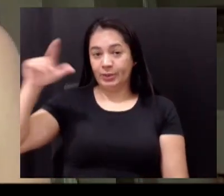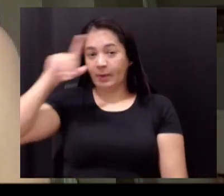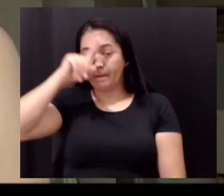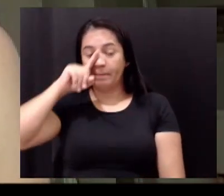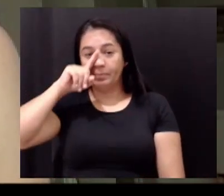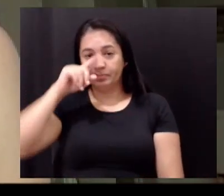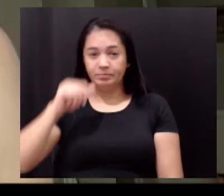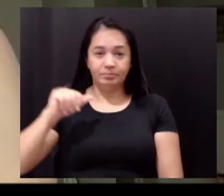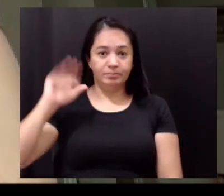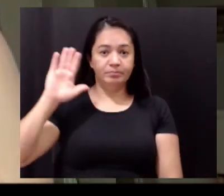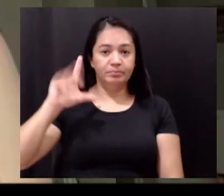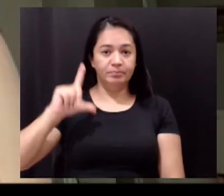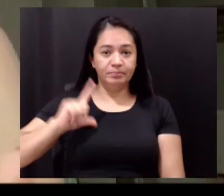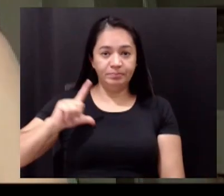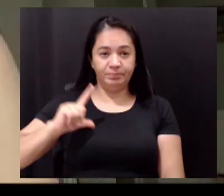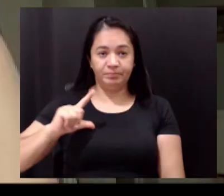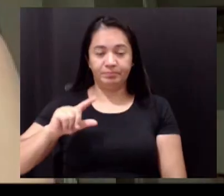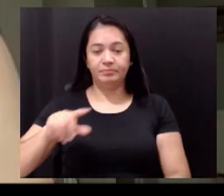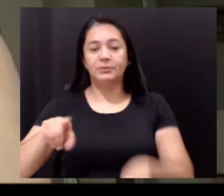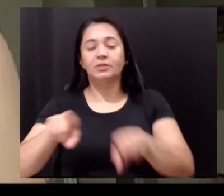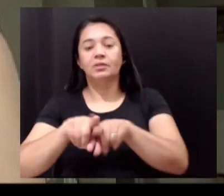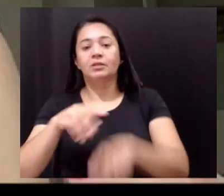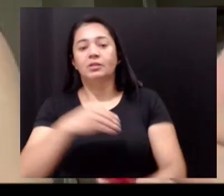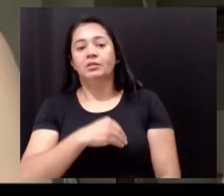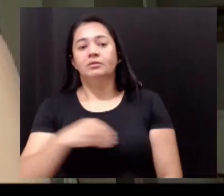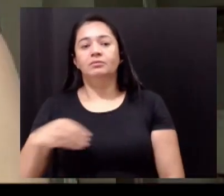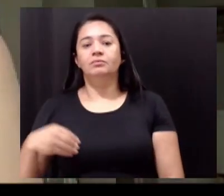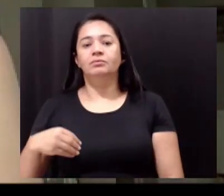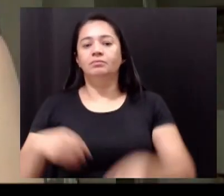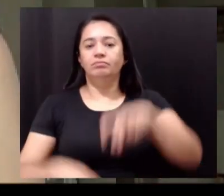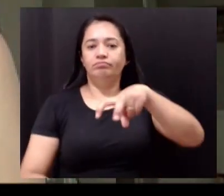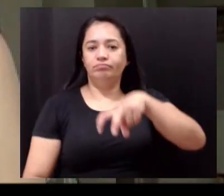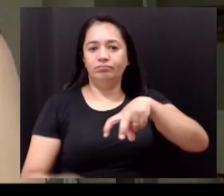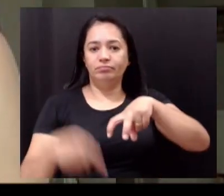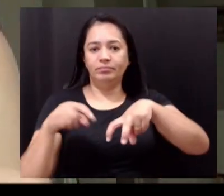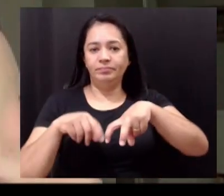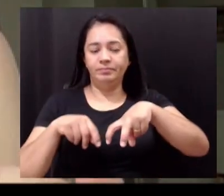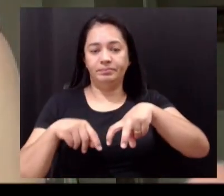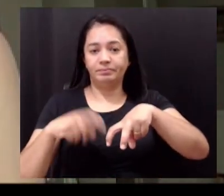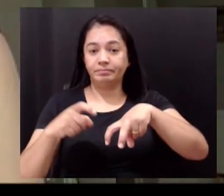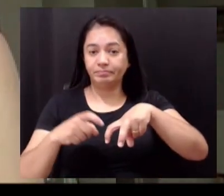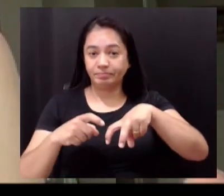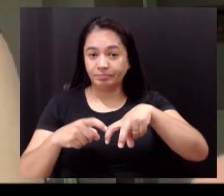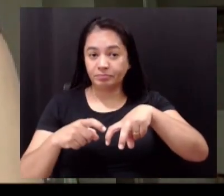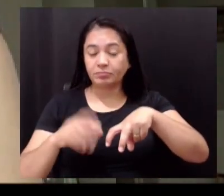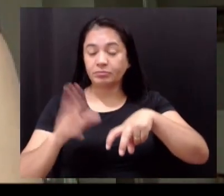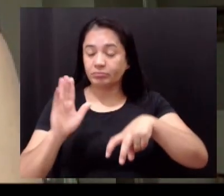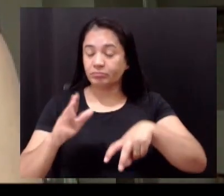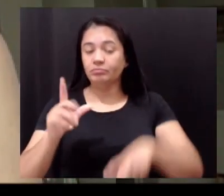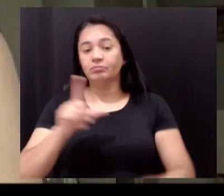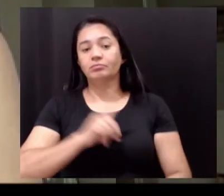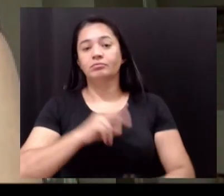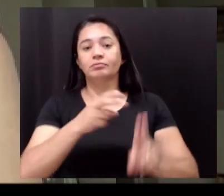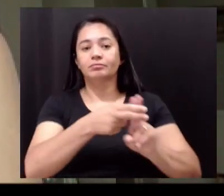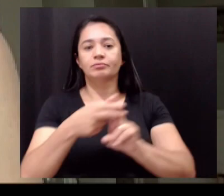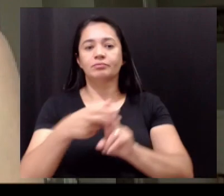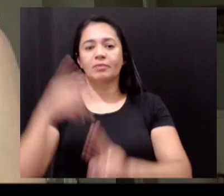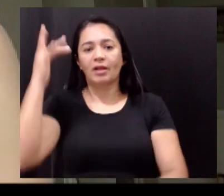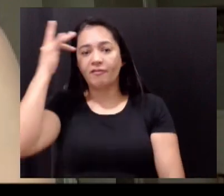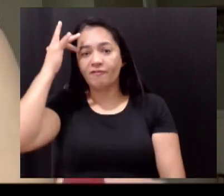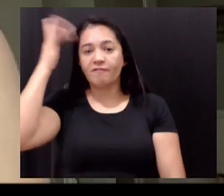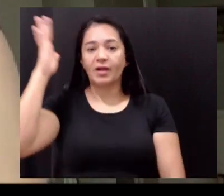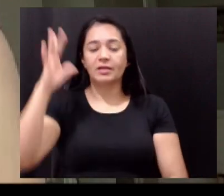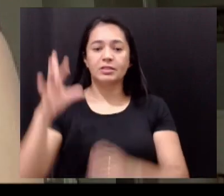o Papa Nicolau, que é um exame que, como você mesma comentou, está disponível no SUS, é fácil, seguro e